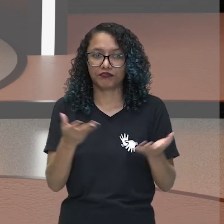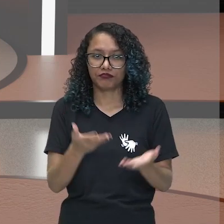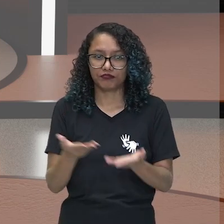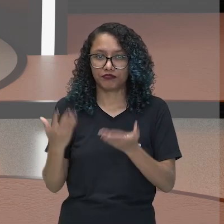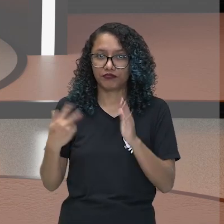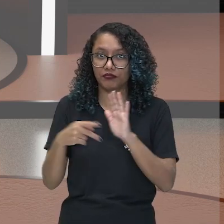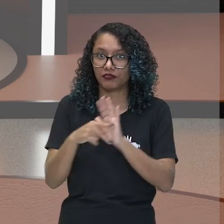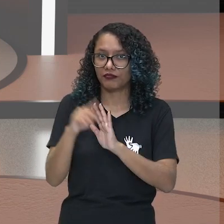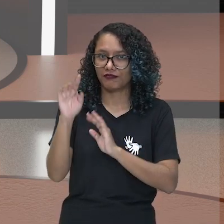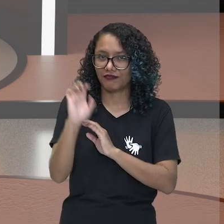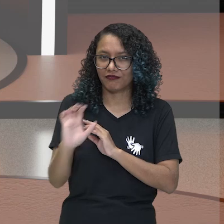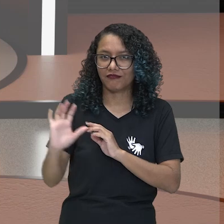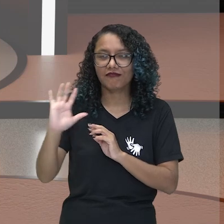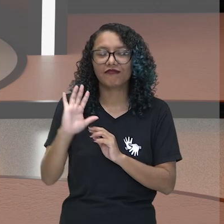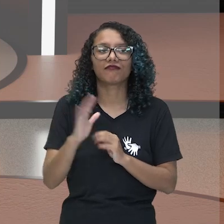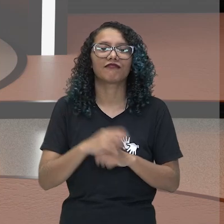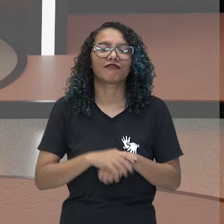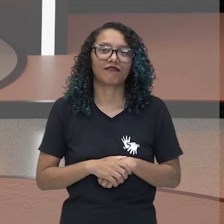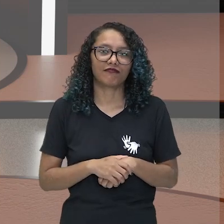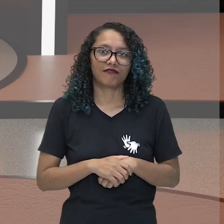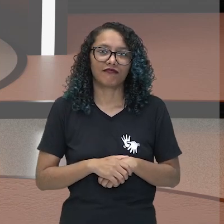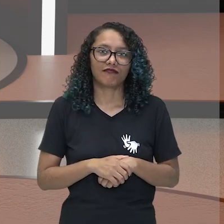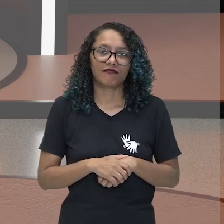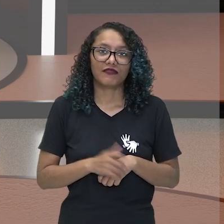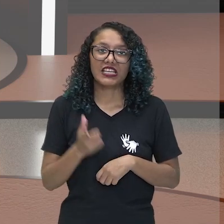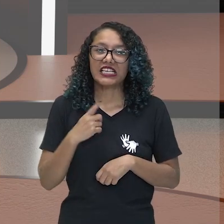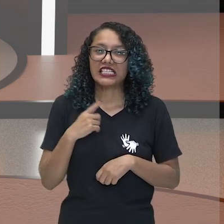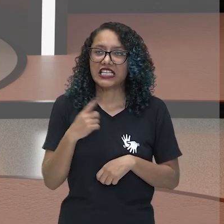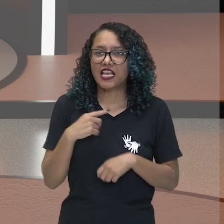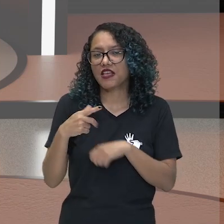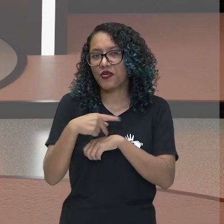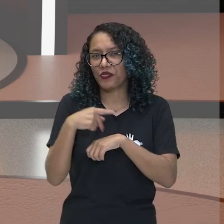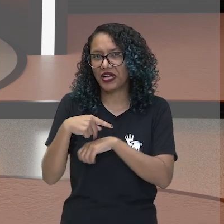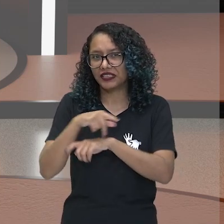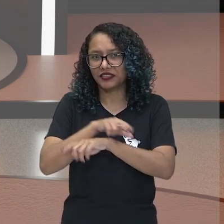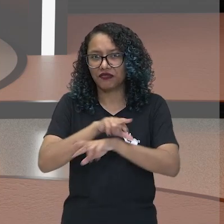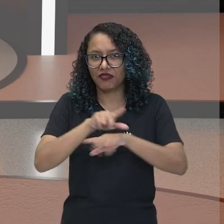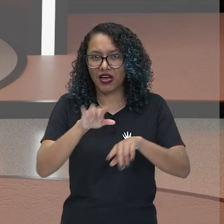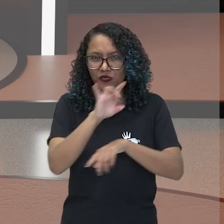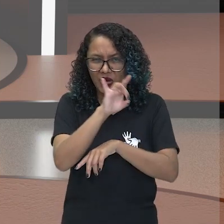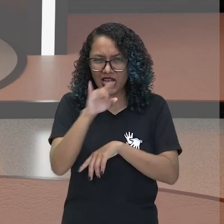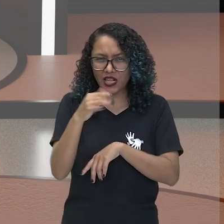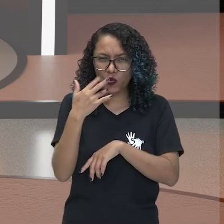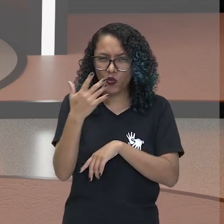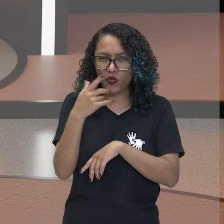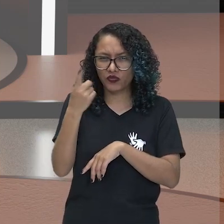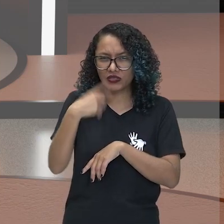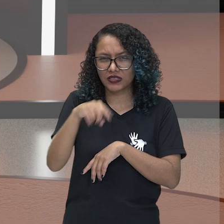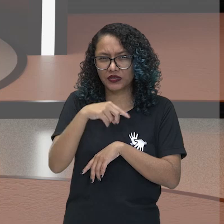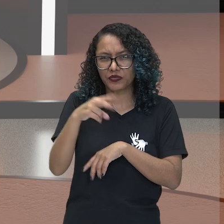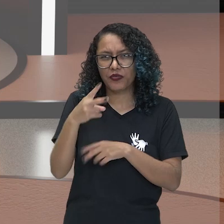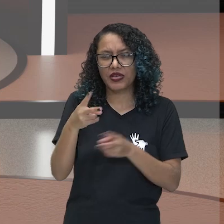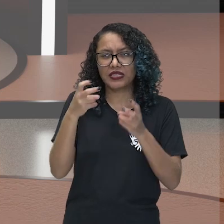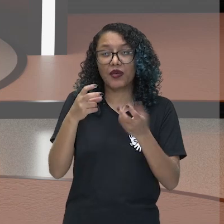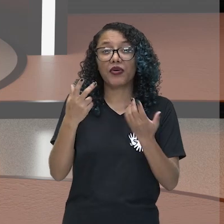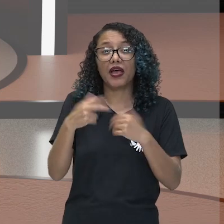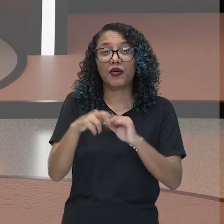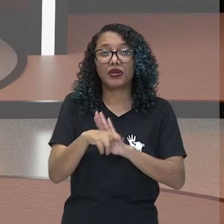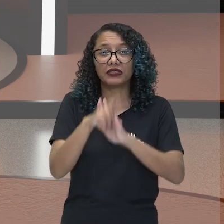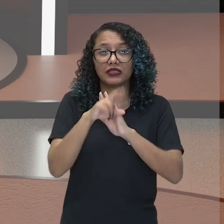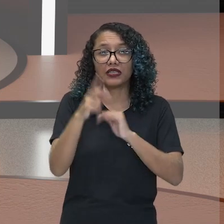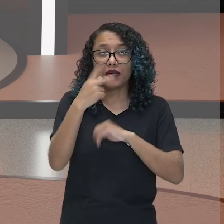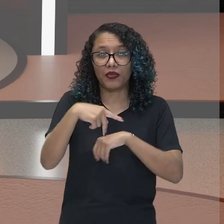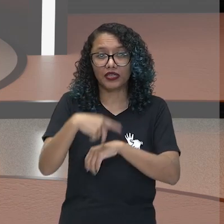continente europeu. Então, vocês observam aí diversos países. Cada cor que vocês conseguem enxergar é um país diferente. É óbvio